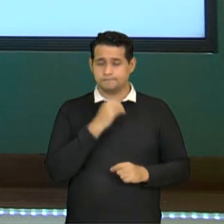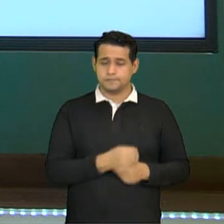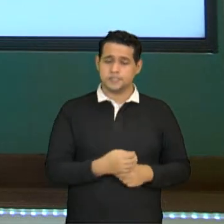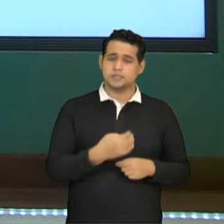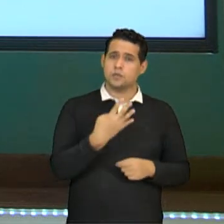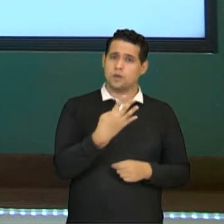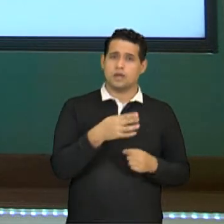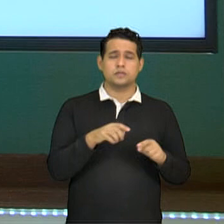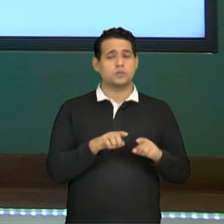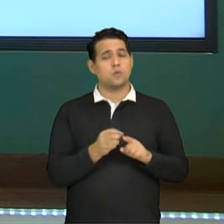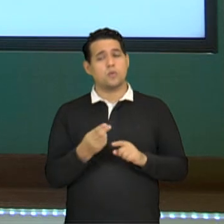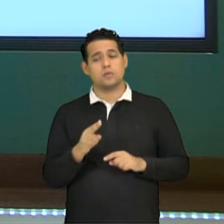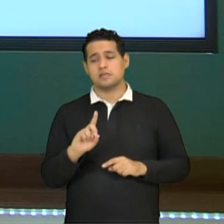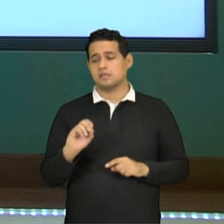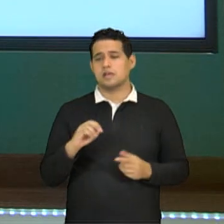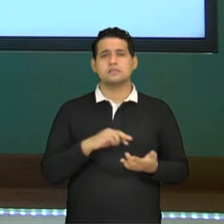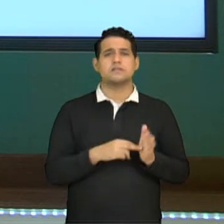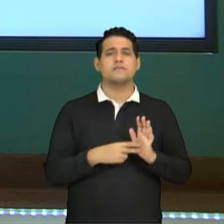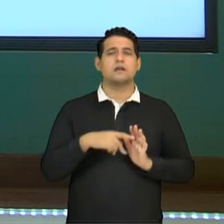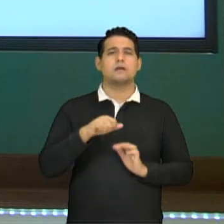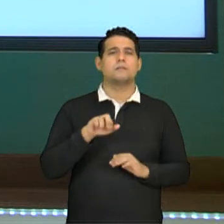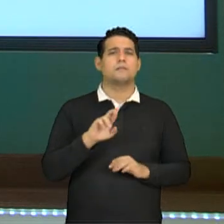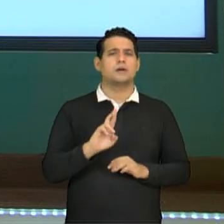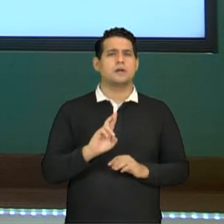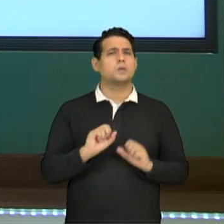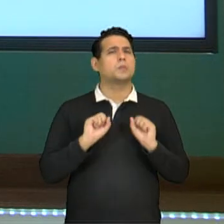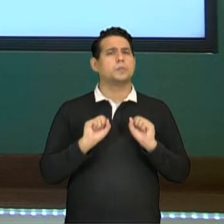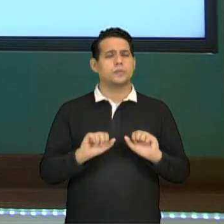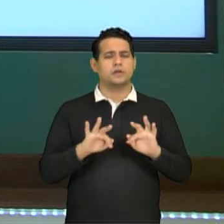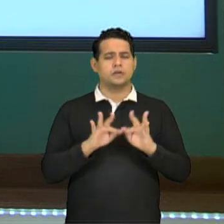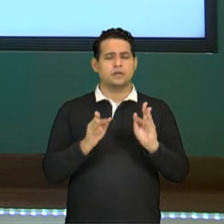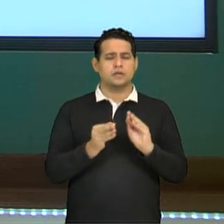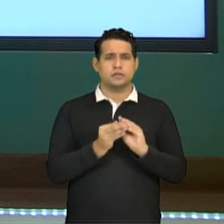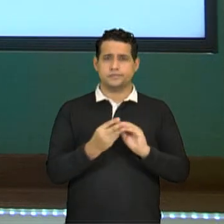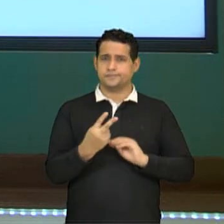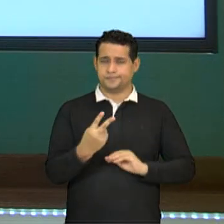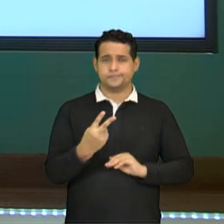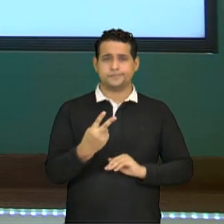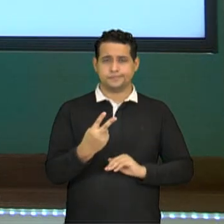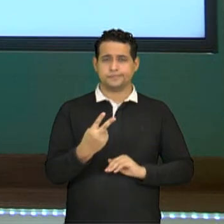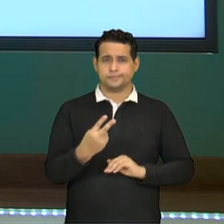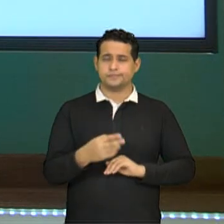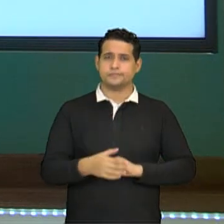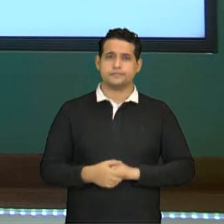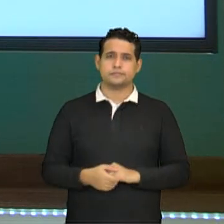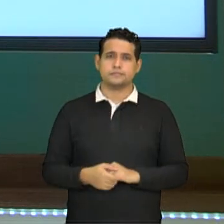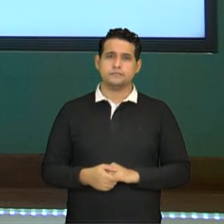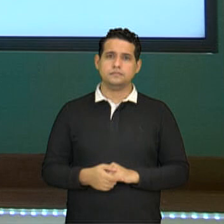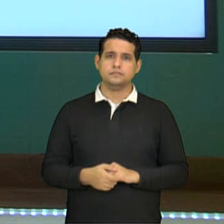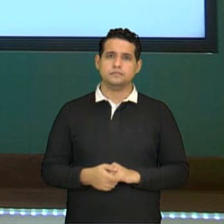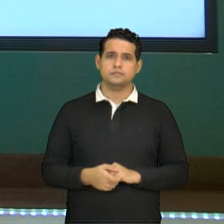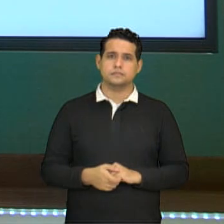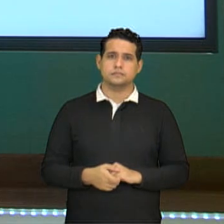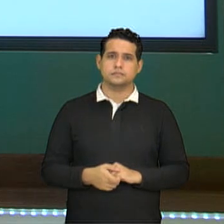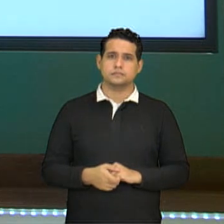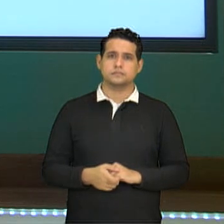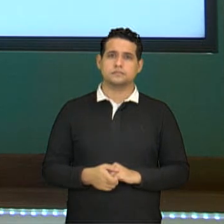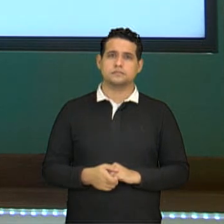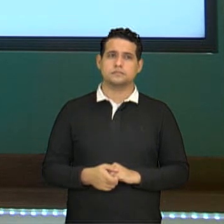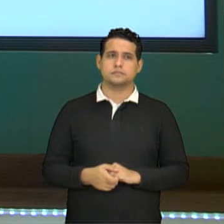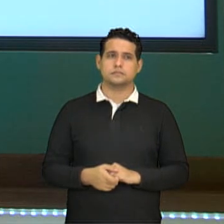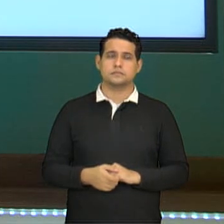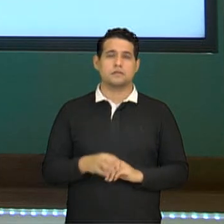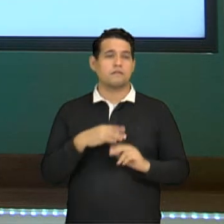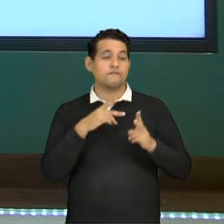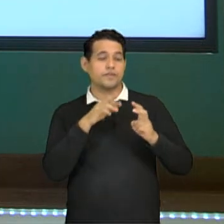quanto 10 são pares. Então, eles podem ser simplificados por 2, por exemplo, tá? Então, deu